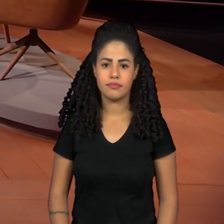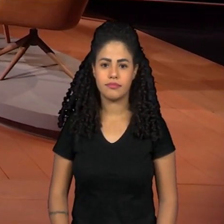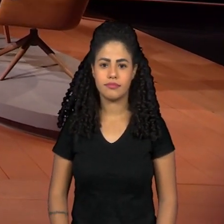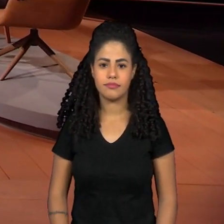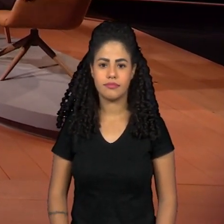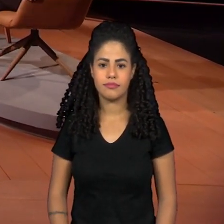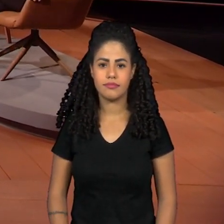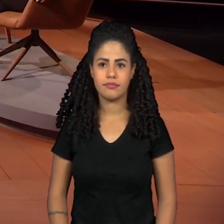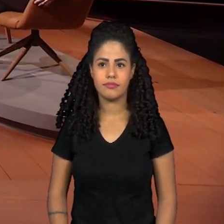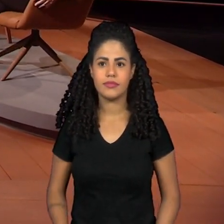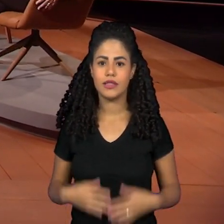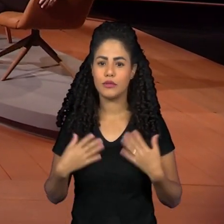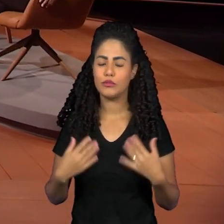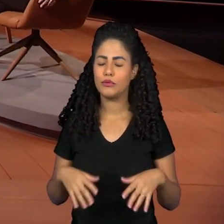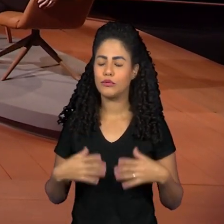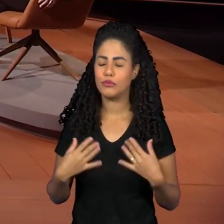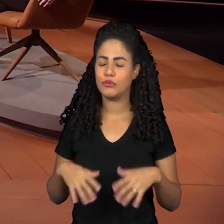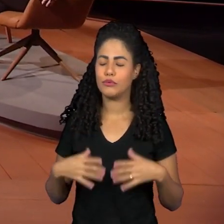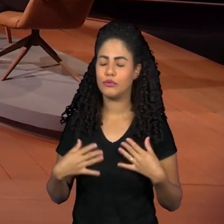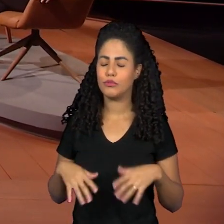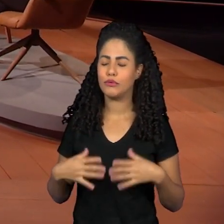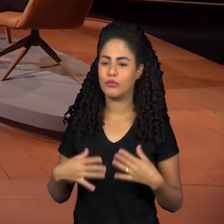Nossa, mas olha isso, né?